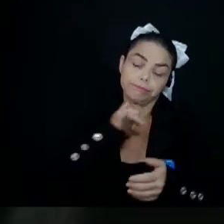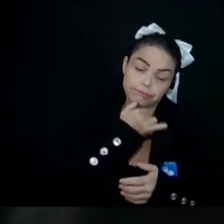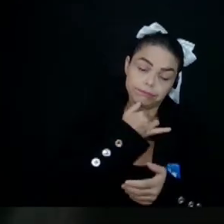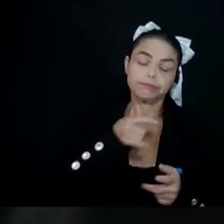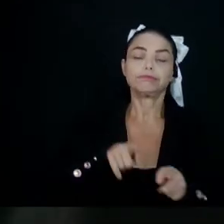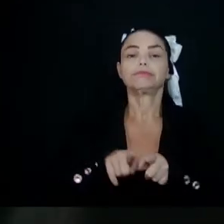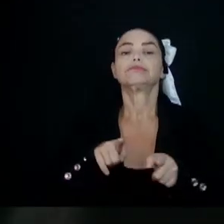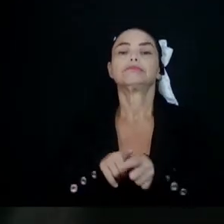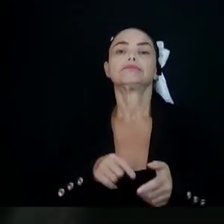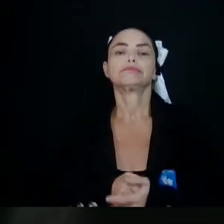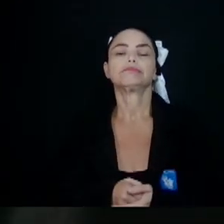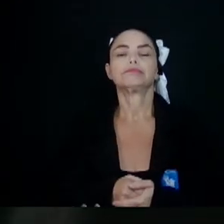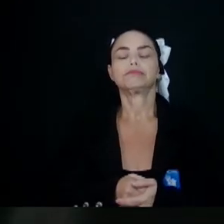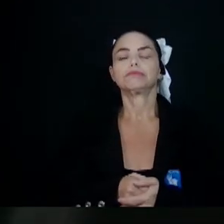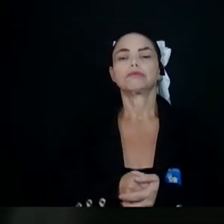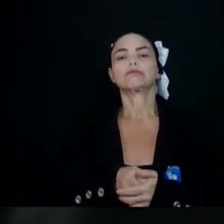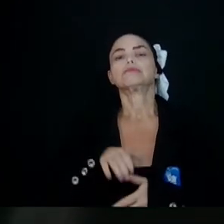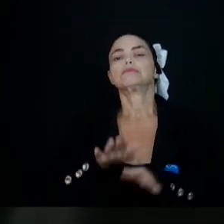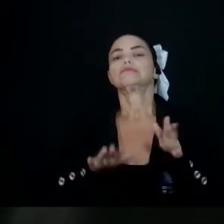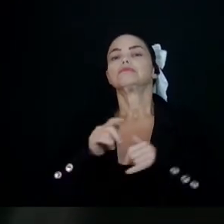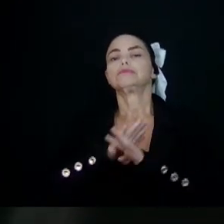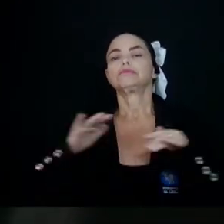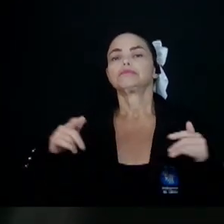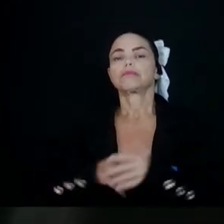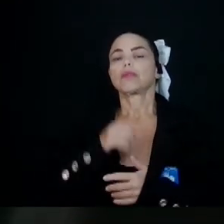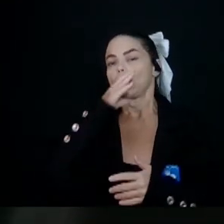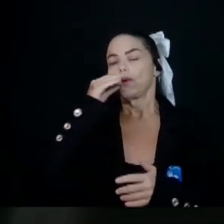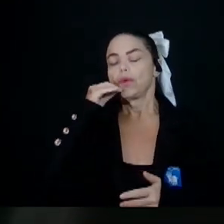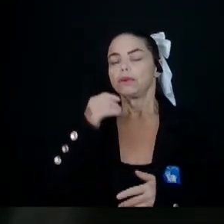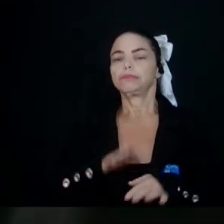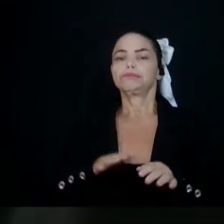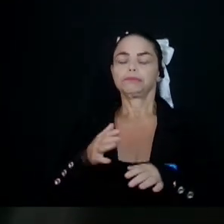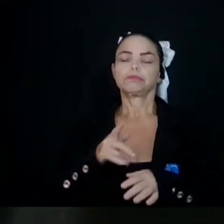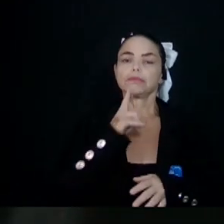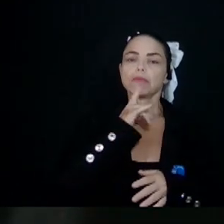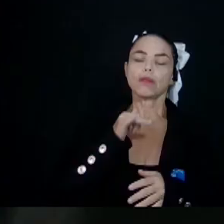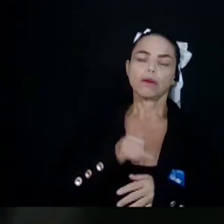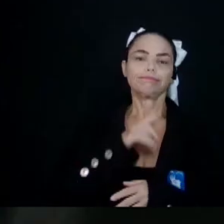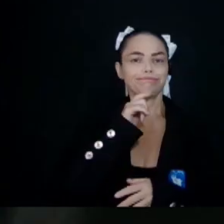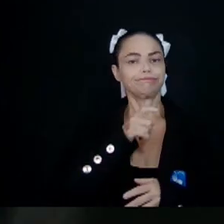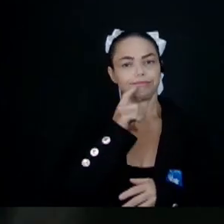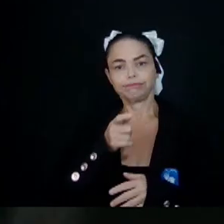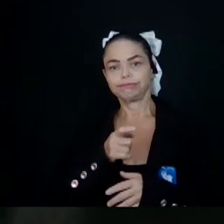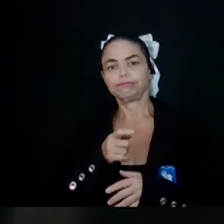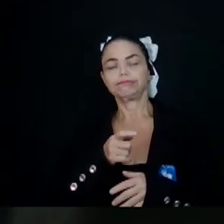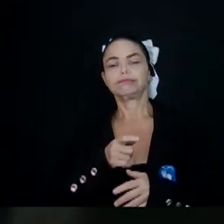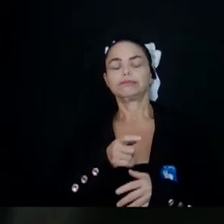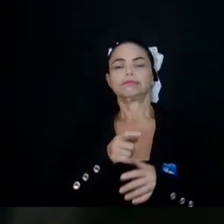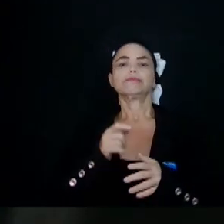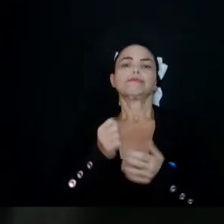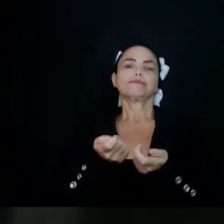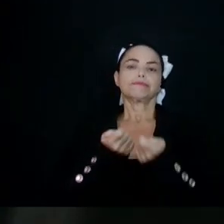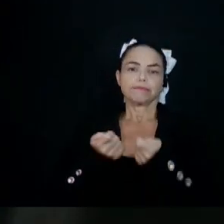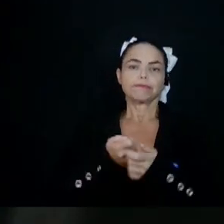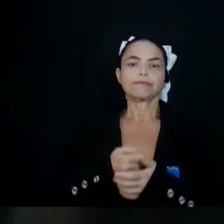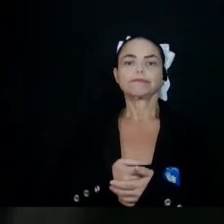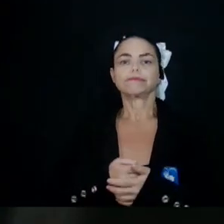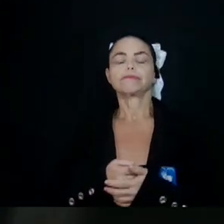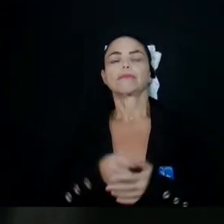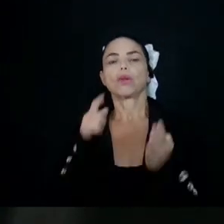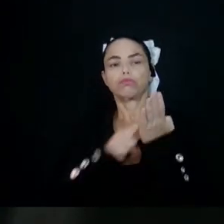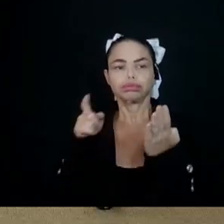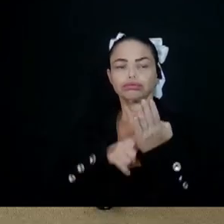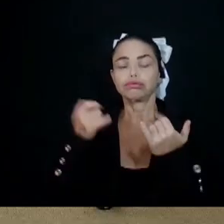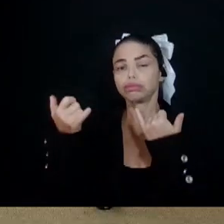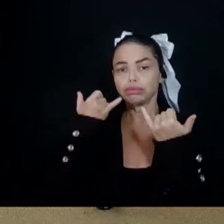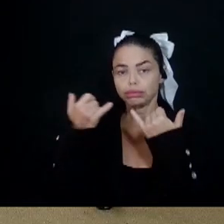também proporcionado às nossas crianças e adolescentes, que às vezes os pais não conseguem, né, segurar essa turminha diante de tanta